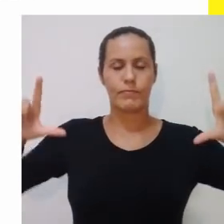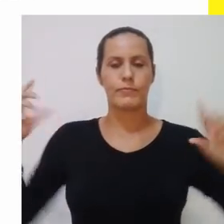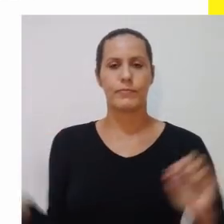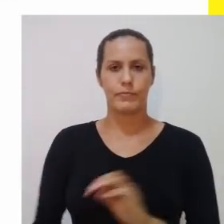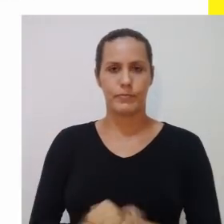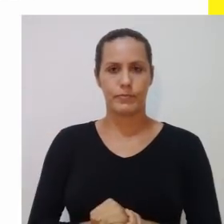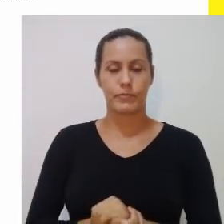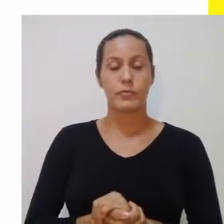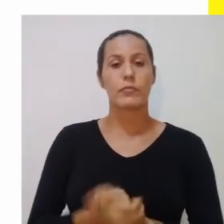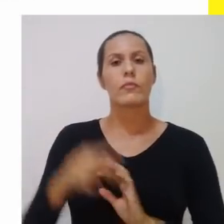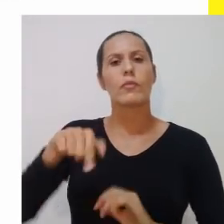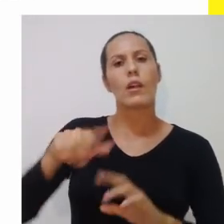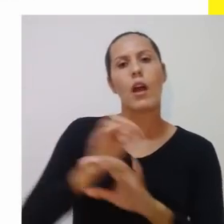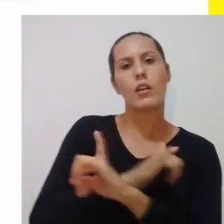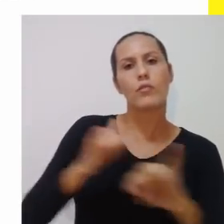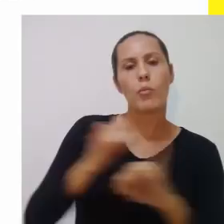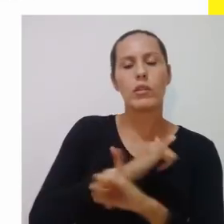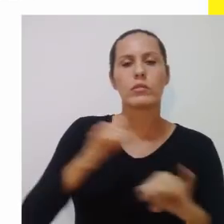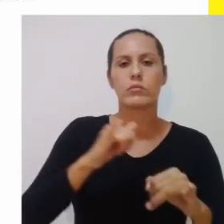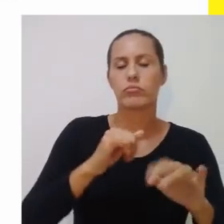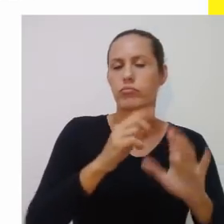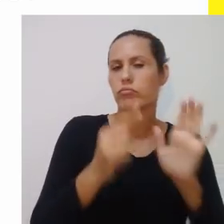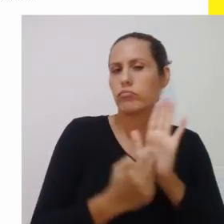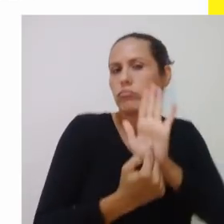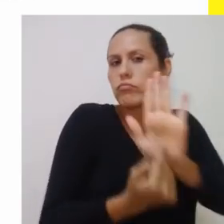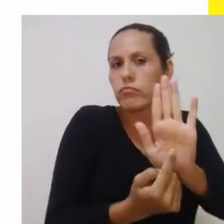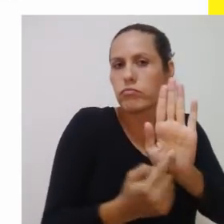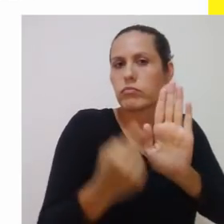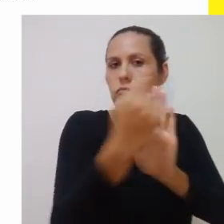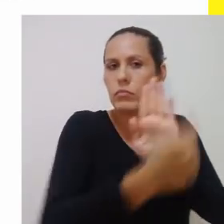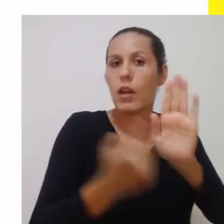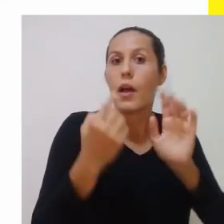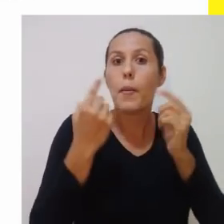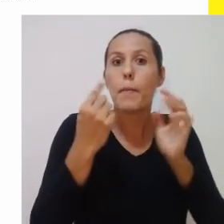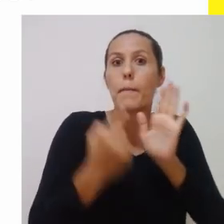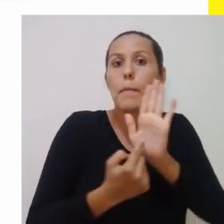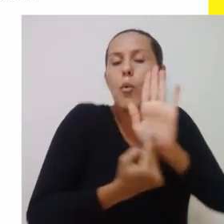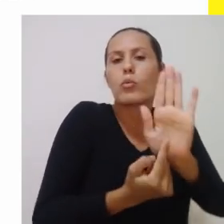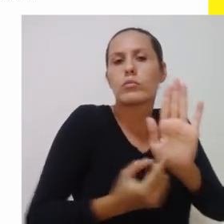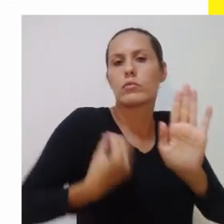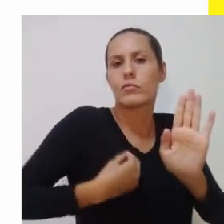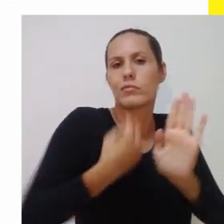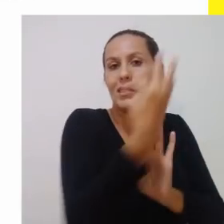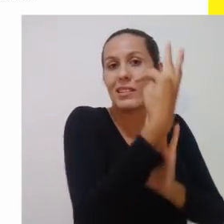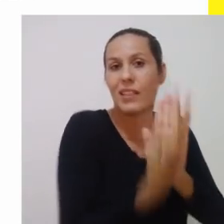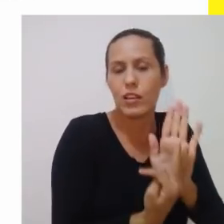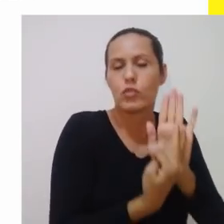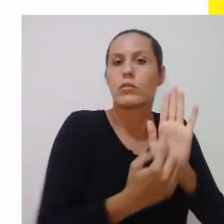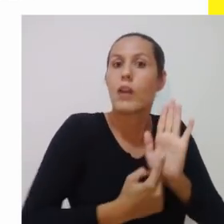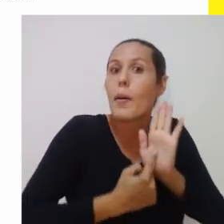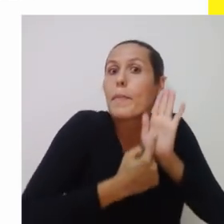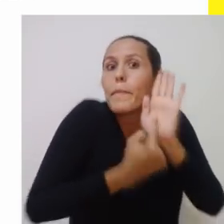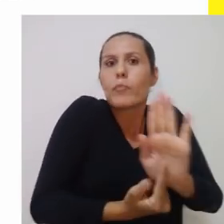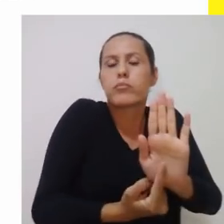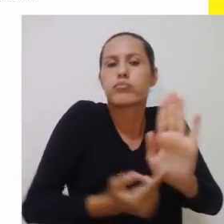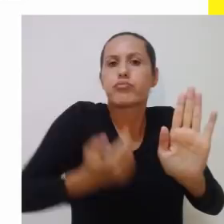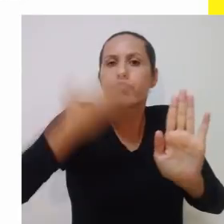ver aí na tela que as informações explícitas são aquelas que aparecem no texto. Elas